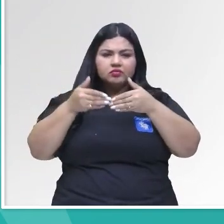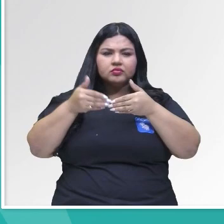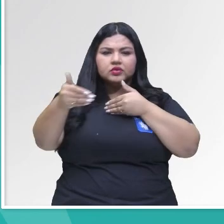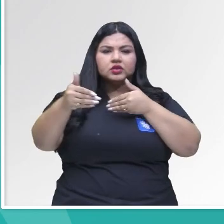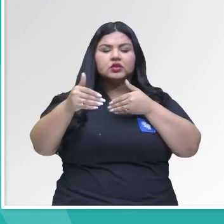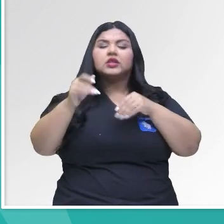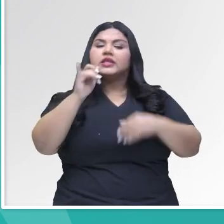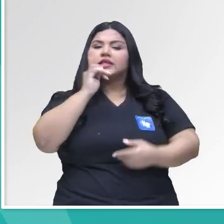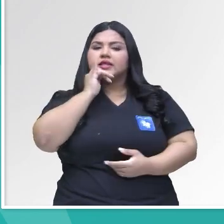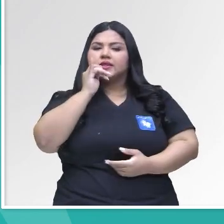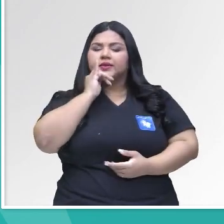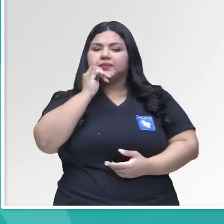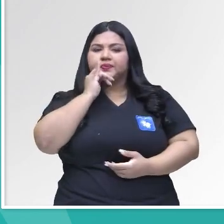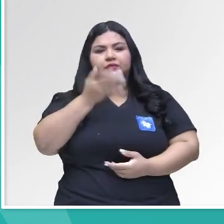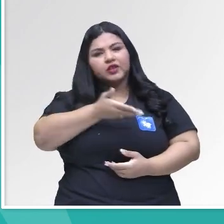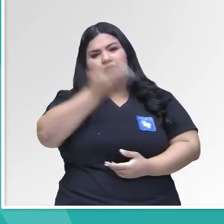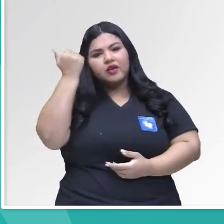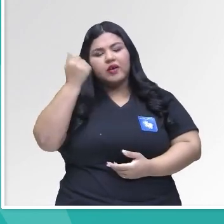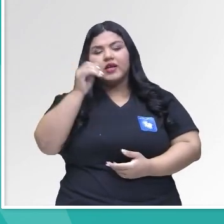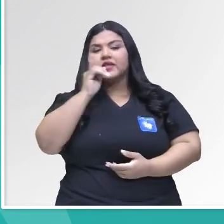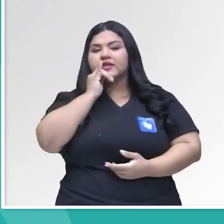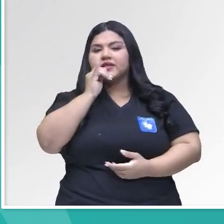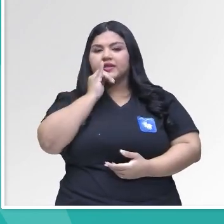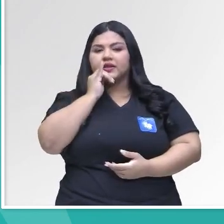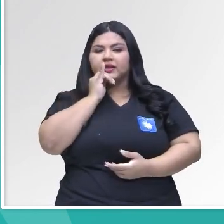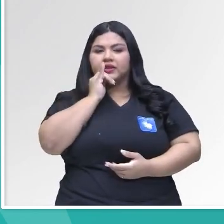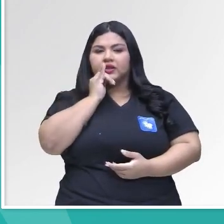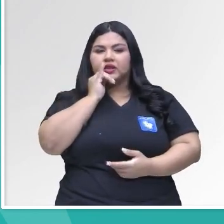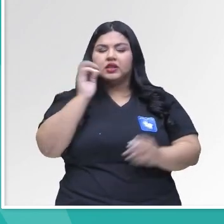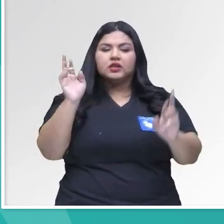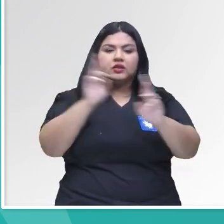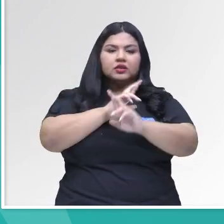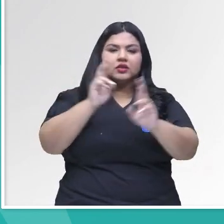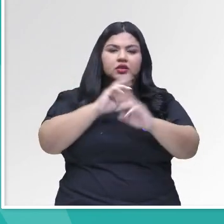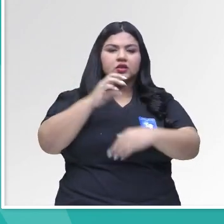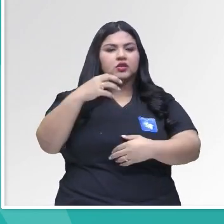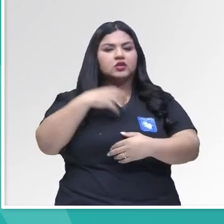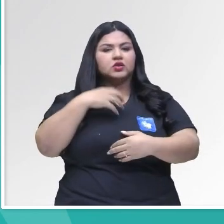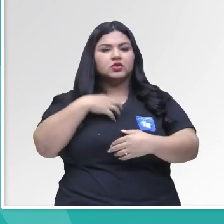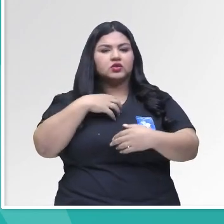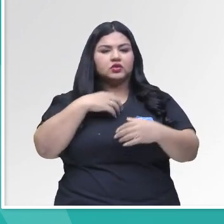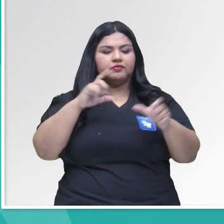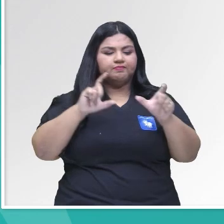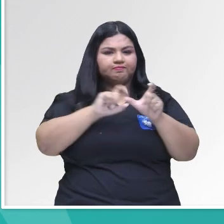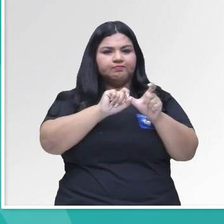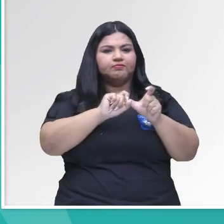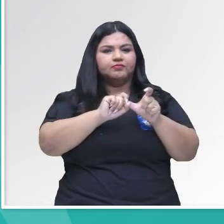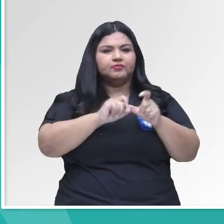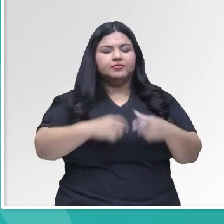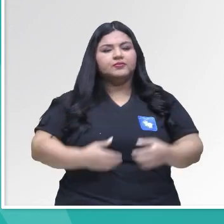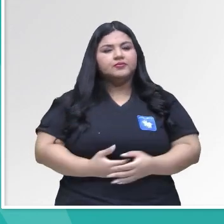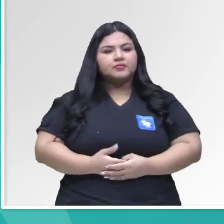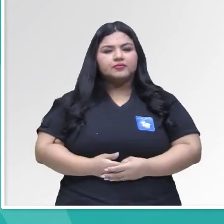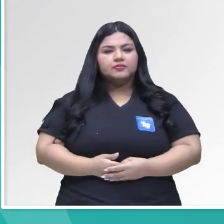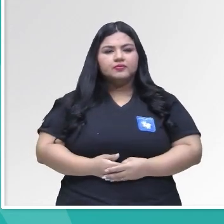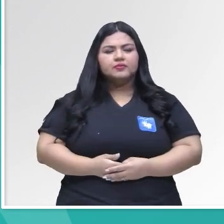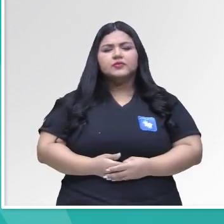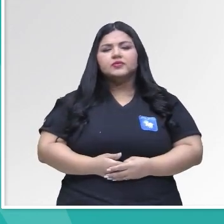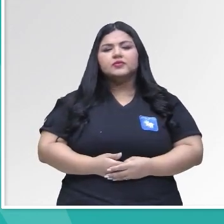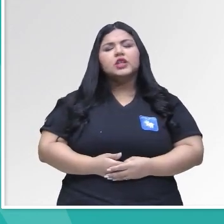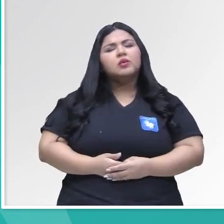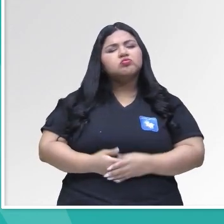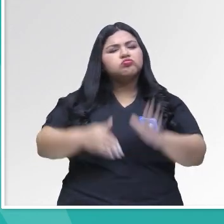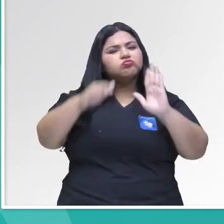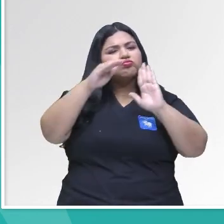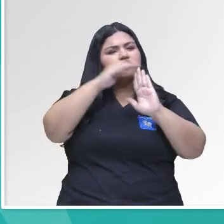em exemplos. Vamos lá, vamos para exemplos em relação ao sentido das conjunções. Olha aí. Por favor, verifica